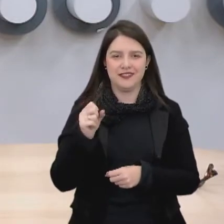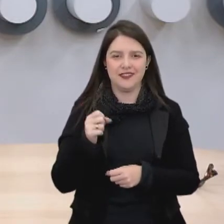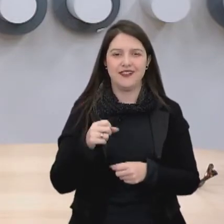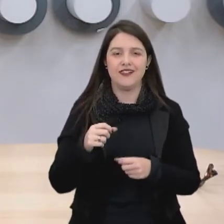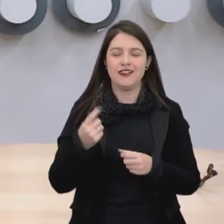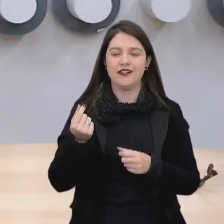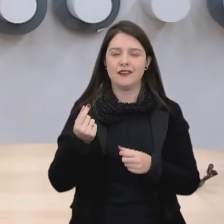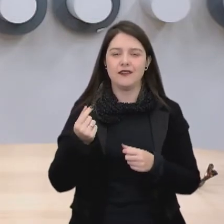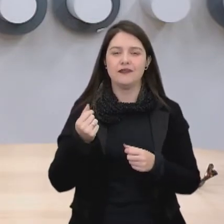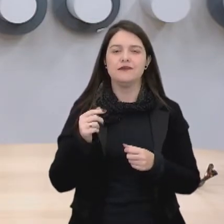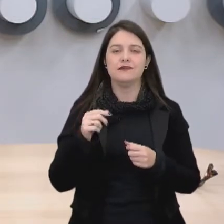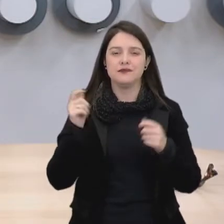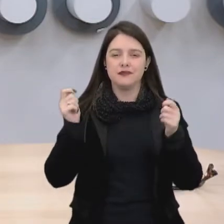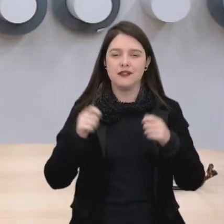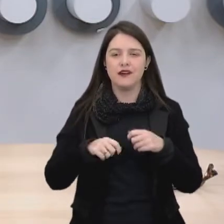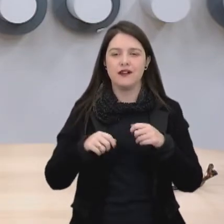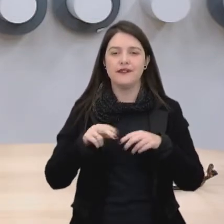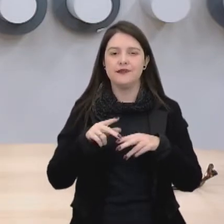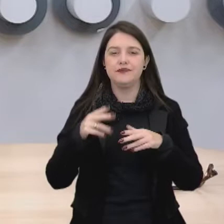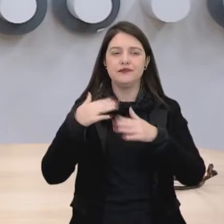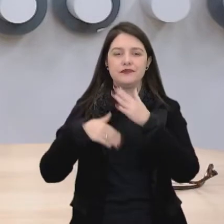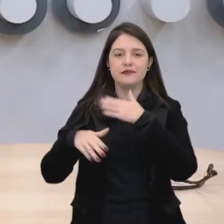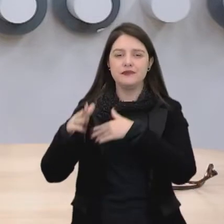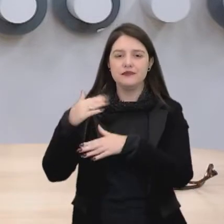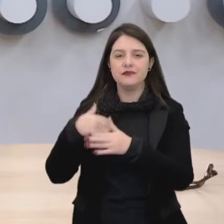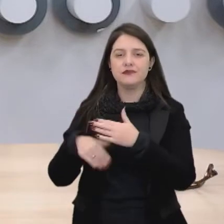aí, né, que é da época aí de R$